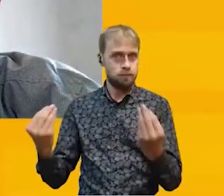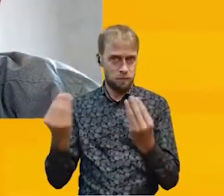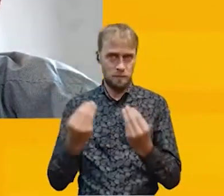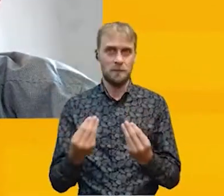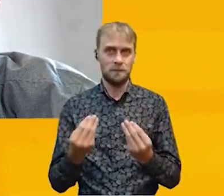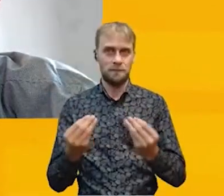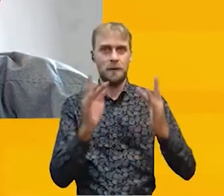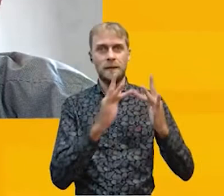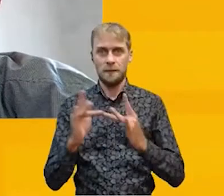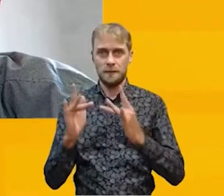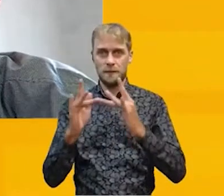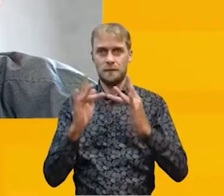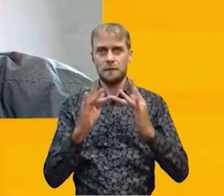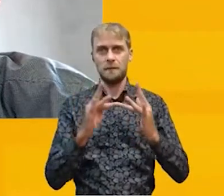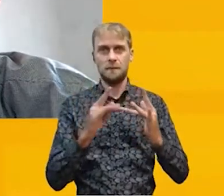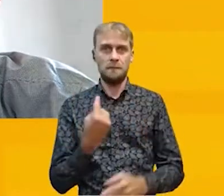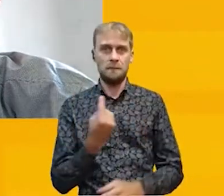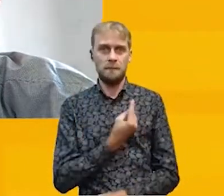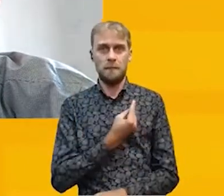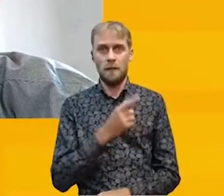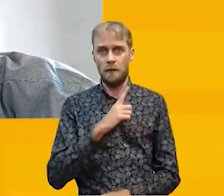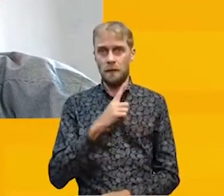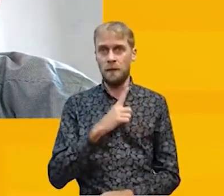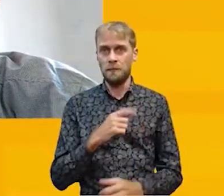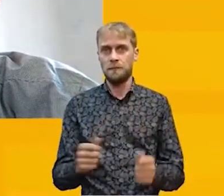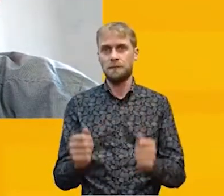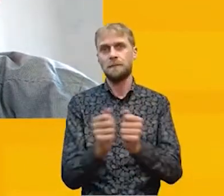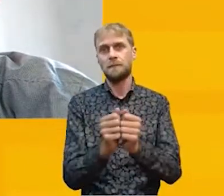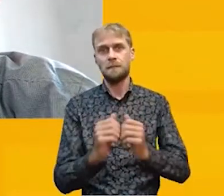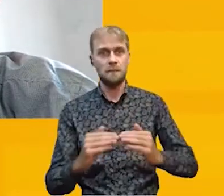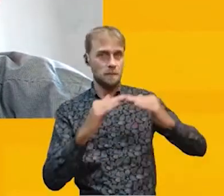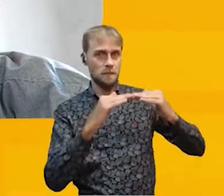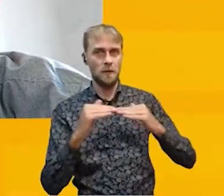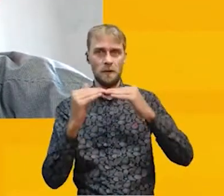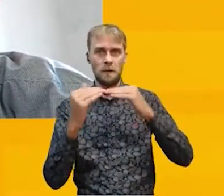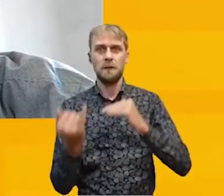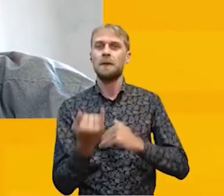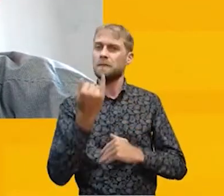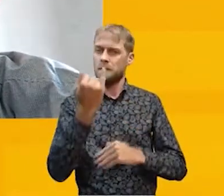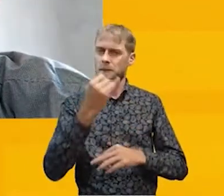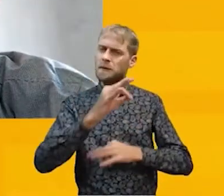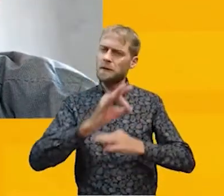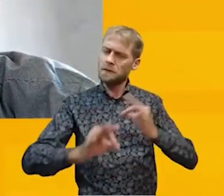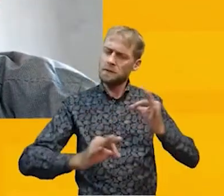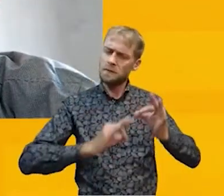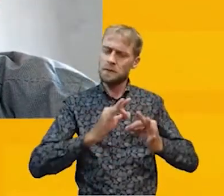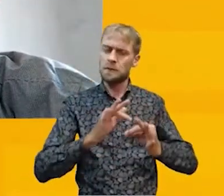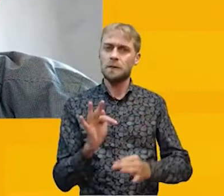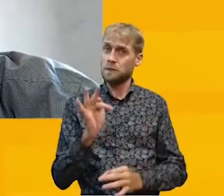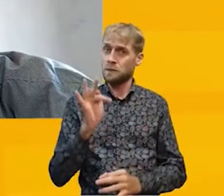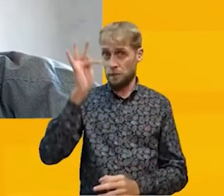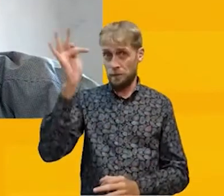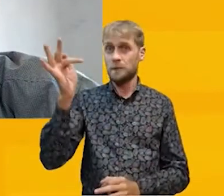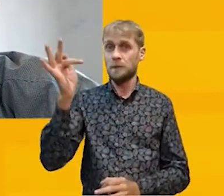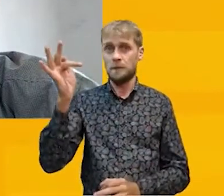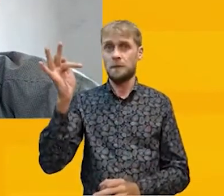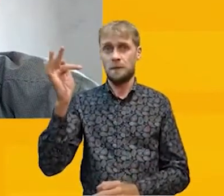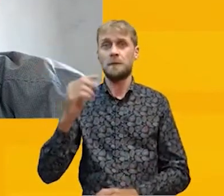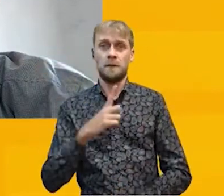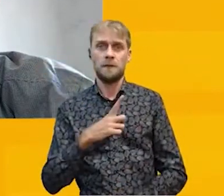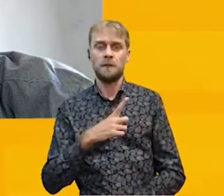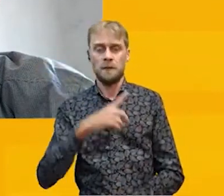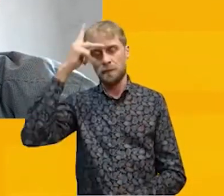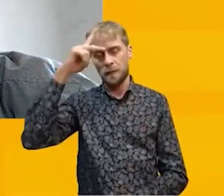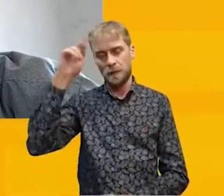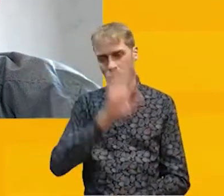relação que nós estamos mantendo de união é fundamental para os projetos futuros que nós temos para a